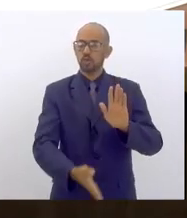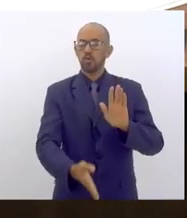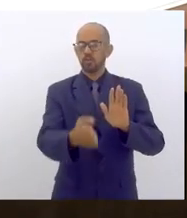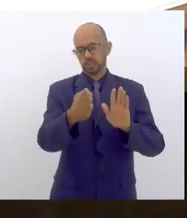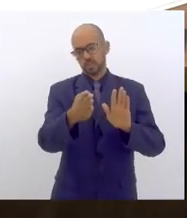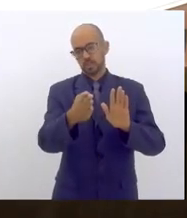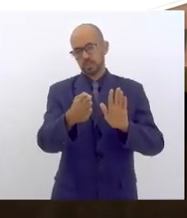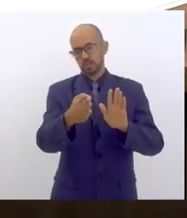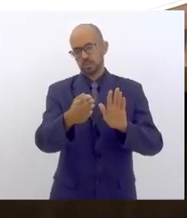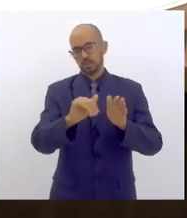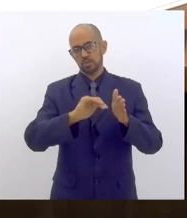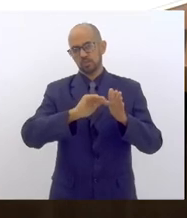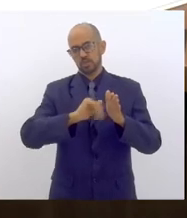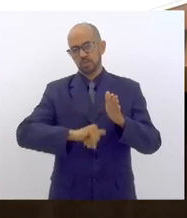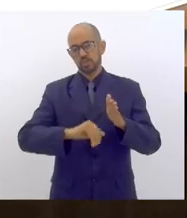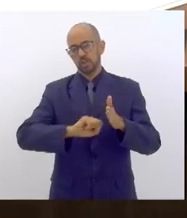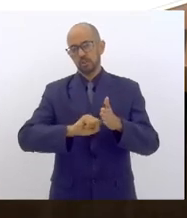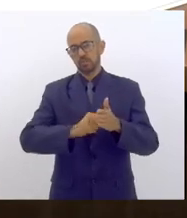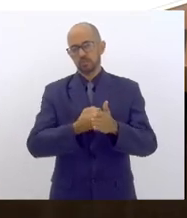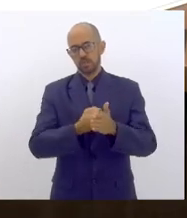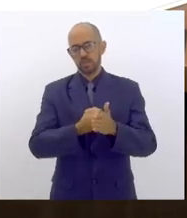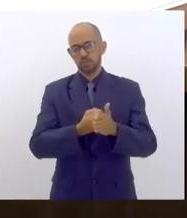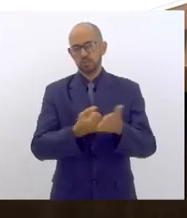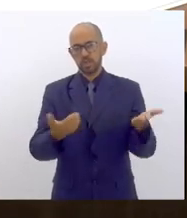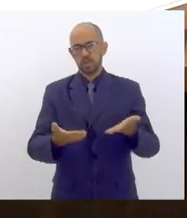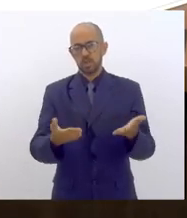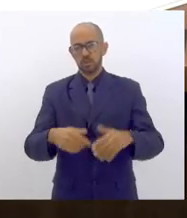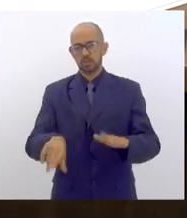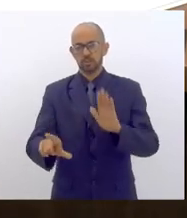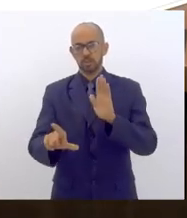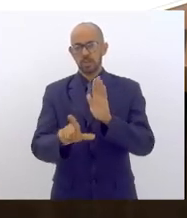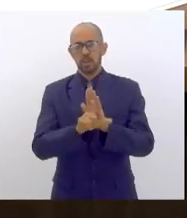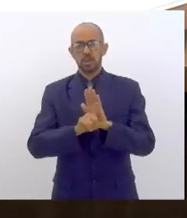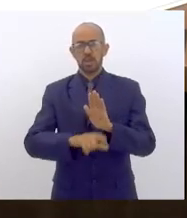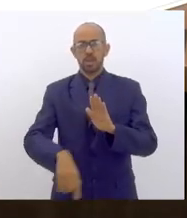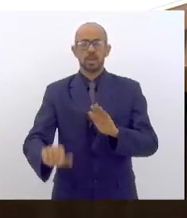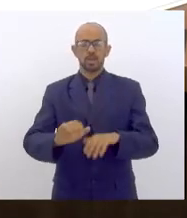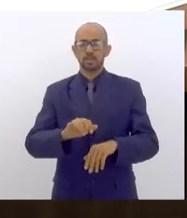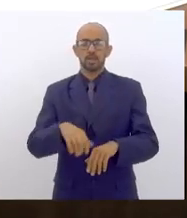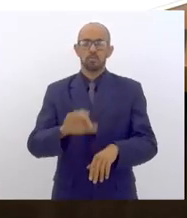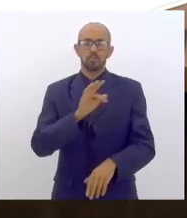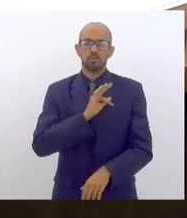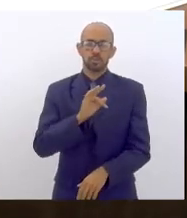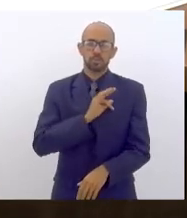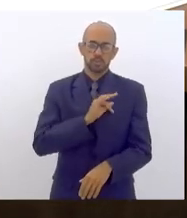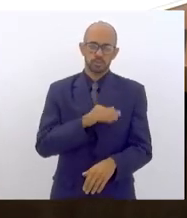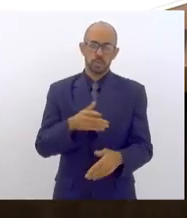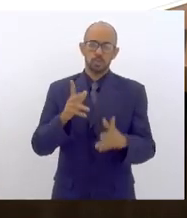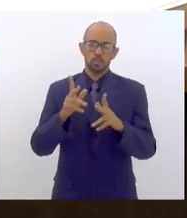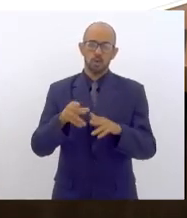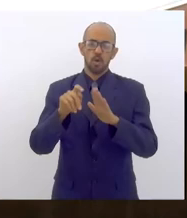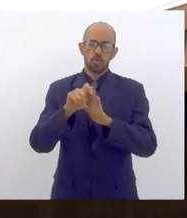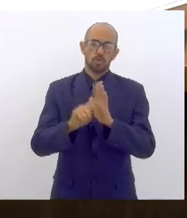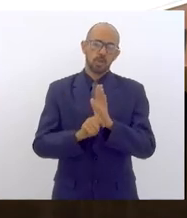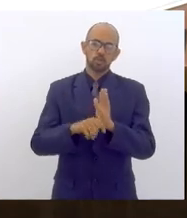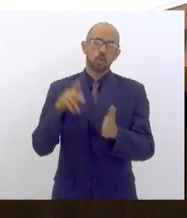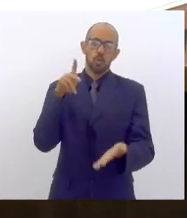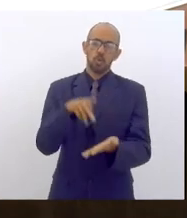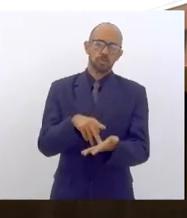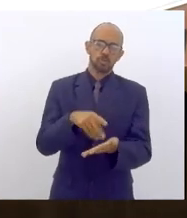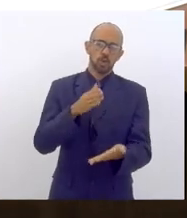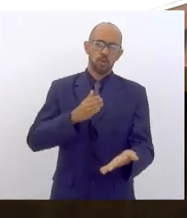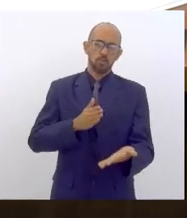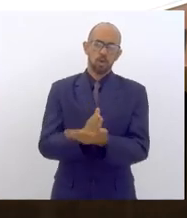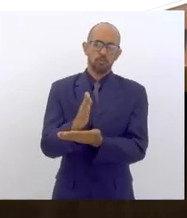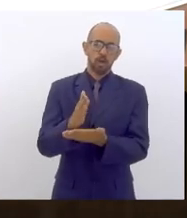vetos foram derrubados e nós temos a lei orgânica da Polícia Civil, finalmente, conforme o texto original, aprovado